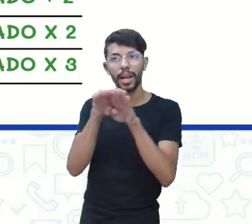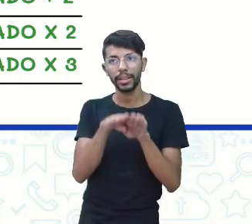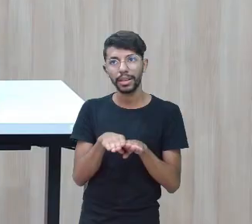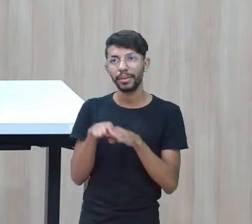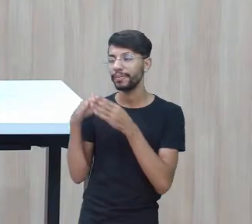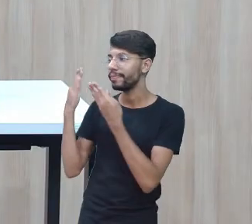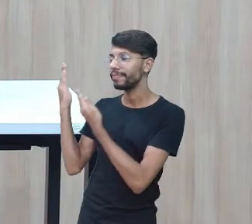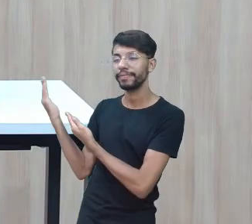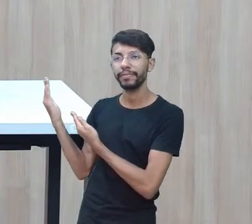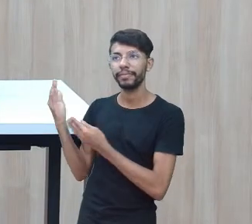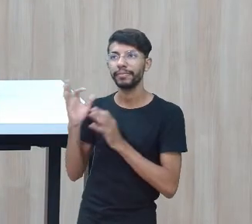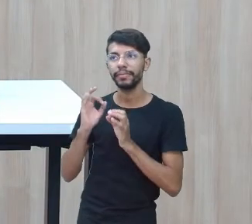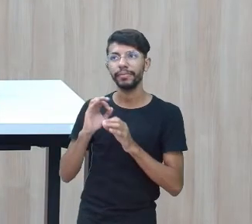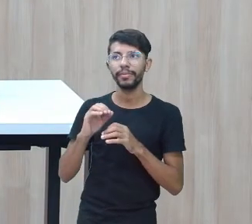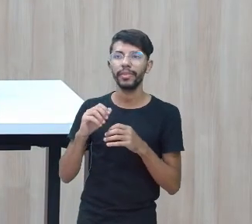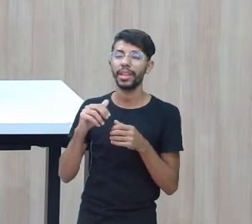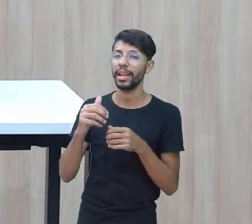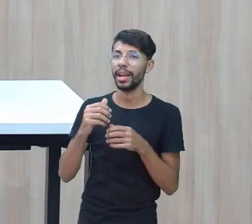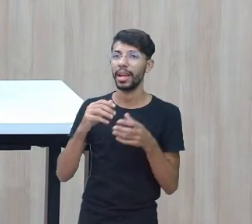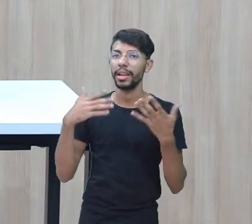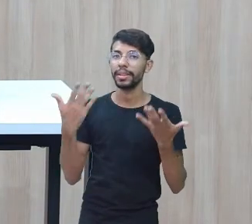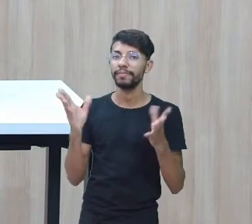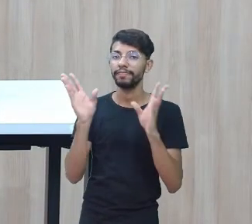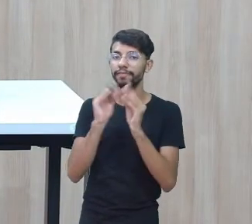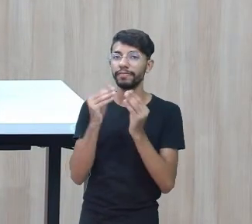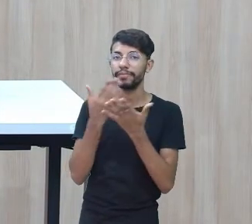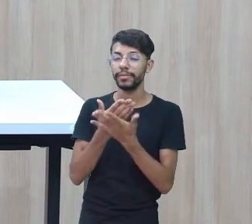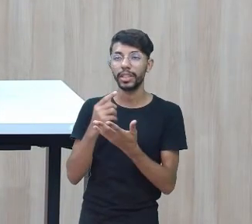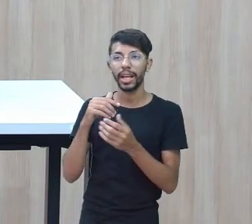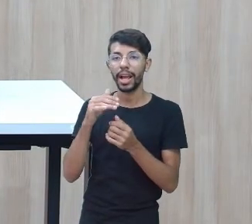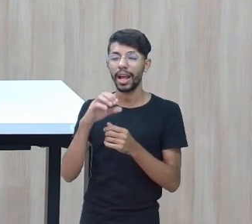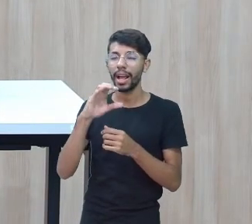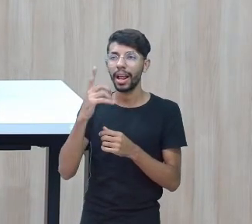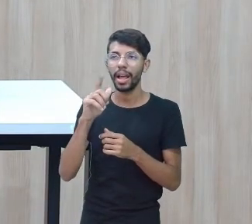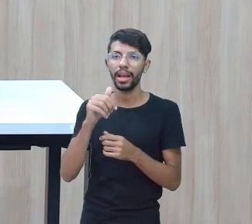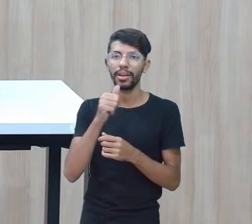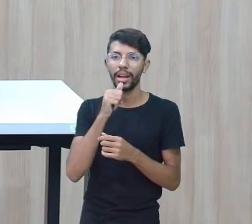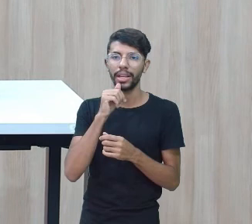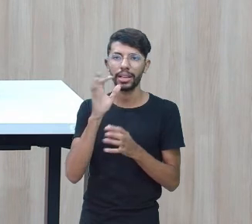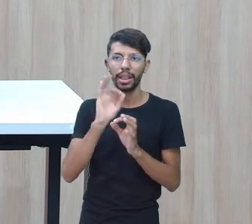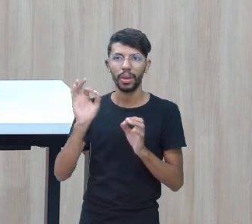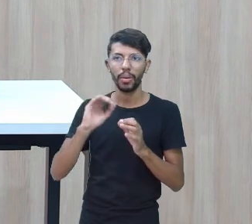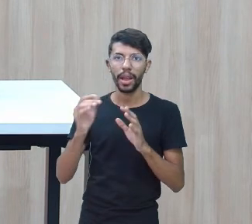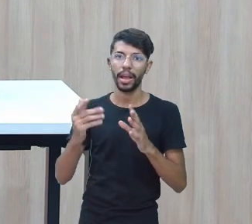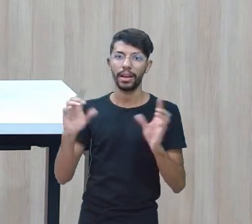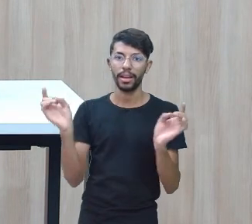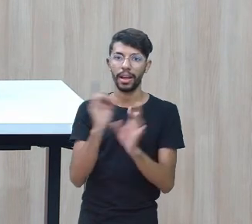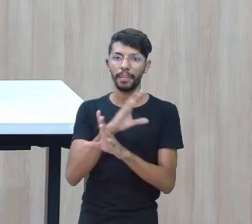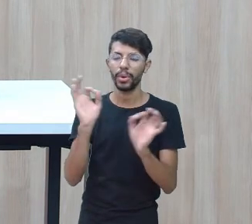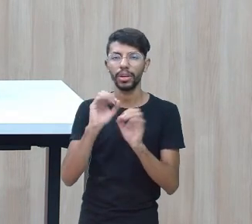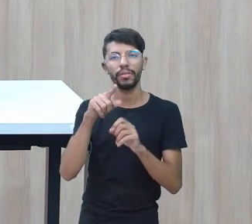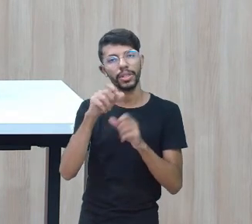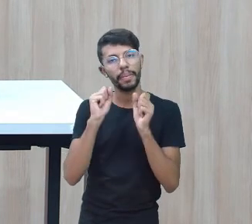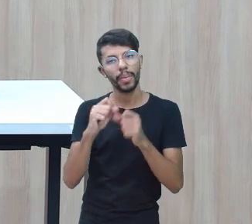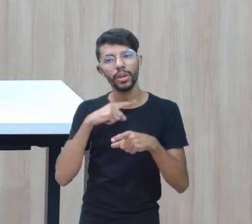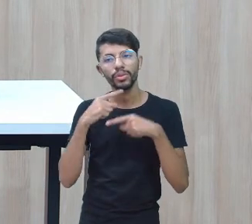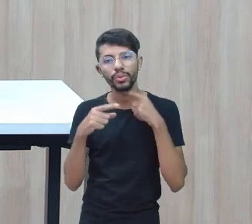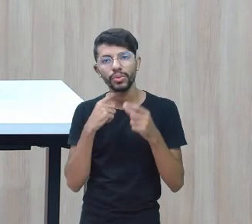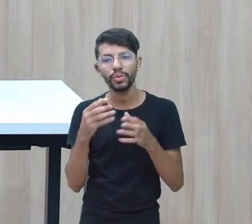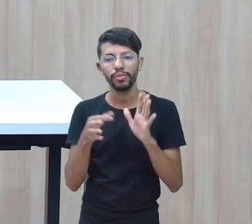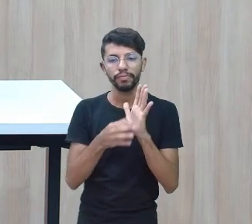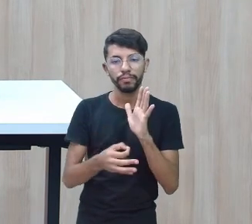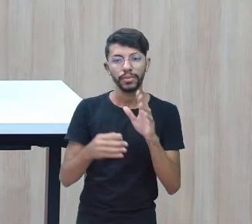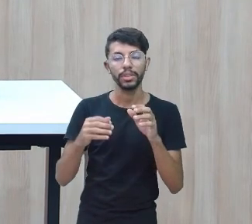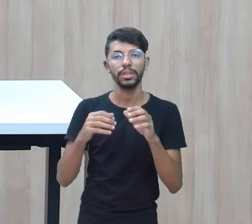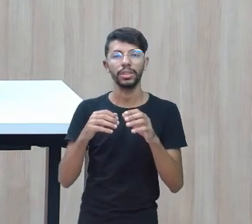não é suficiente, você vai entrar em contato com o seu professor, tirar as suas dúvidas e colocar os comentários no YouTube, para a gente trazer aqui